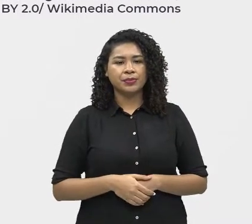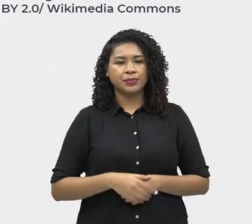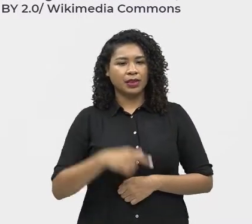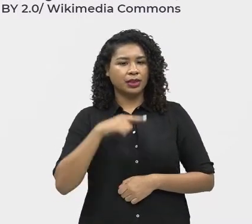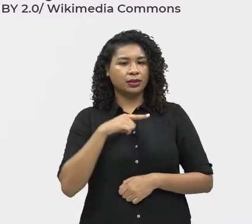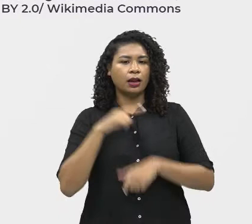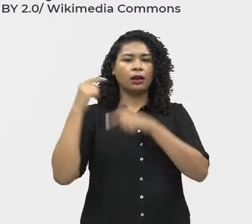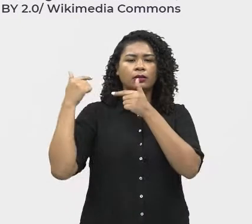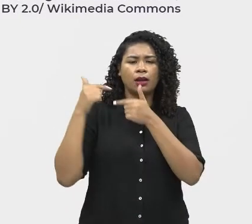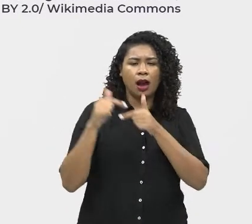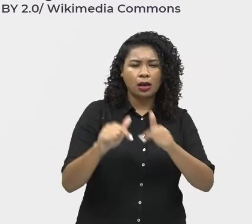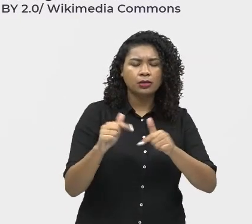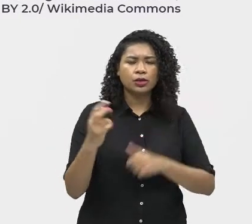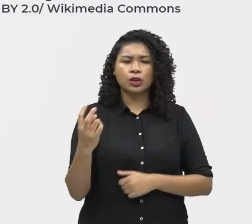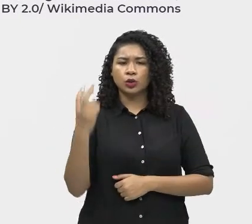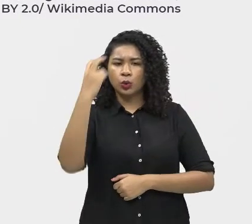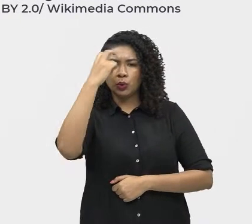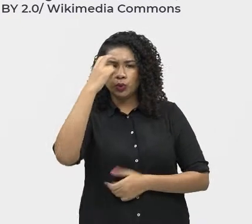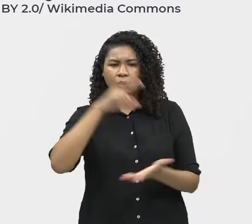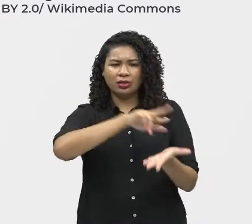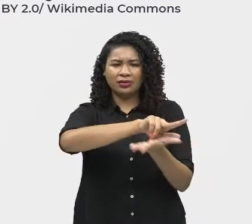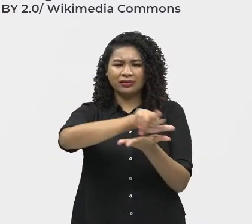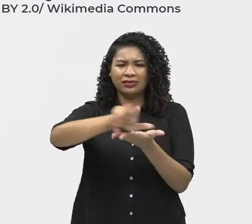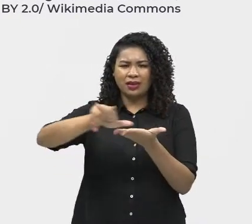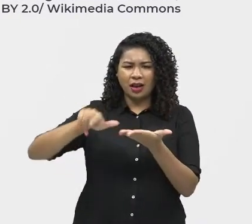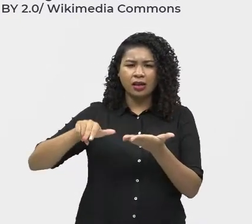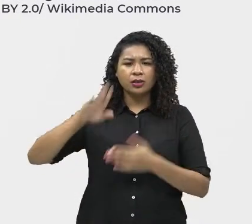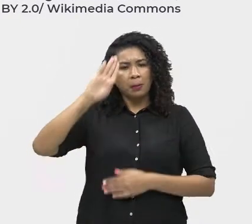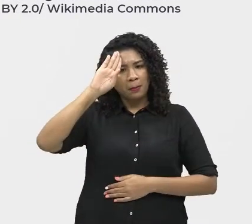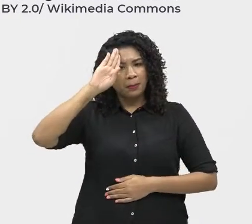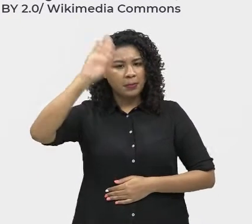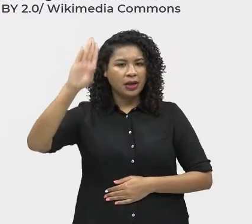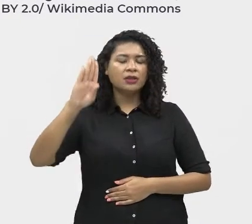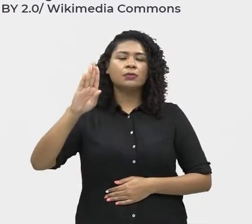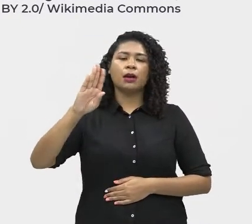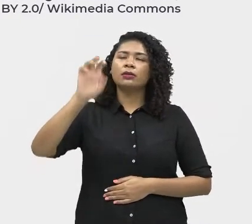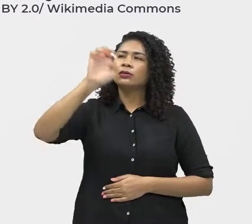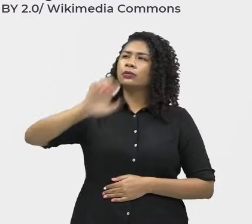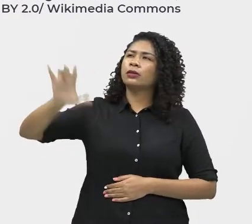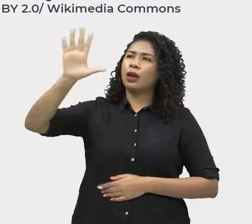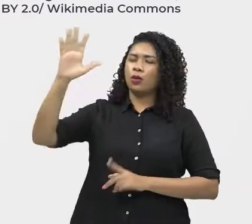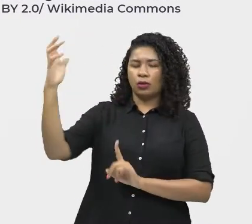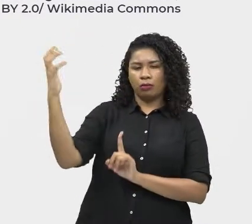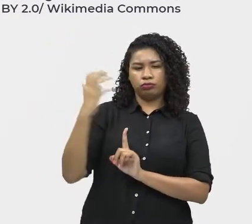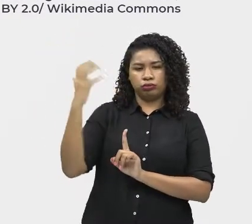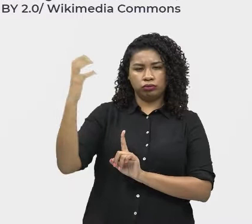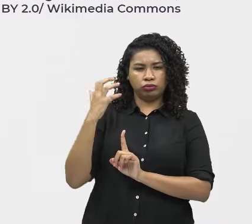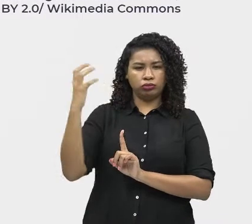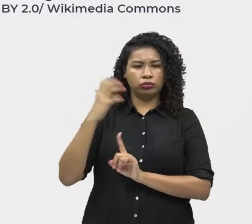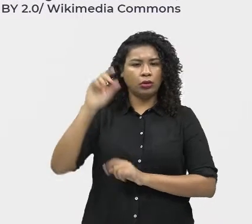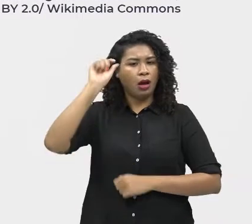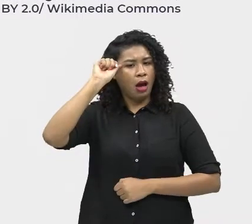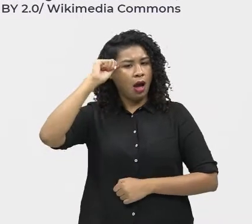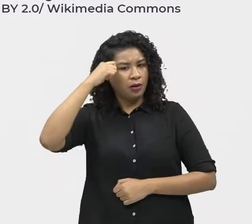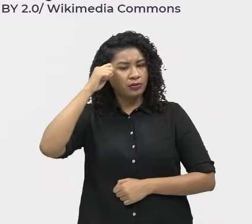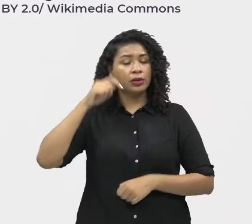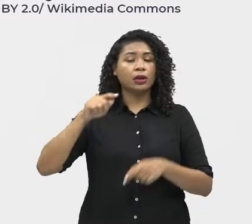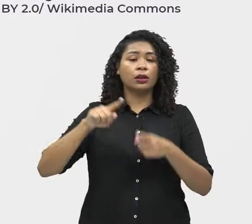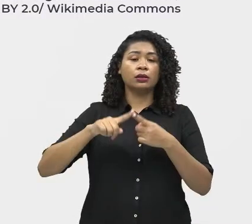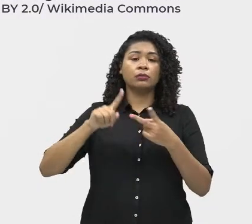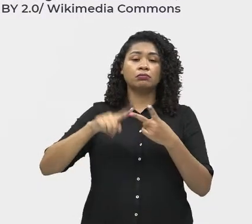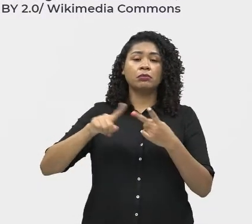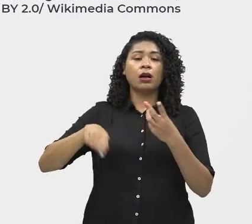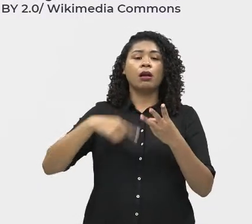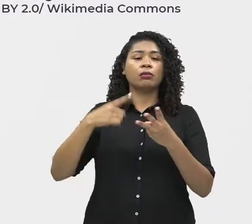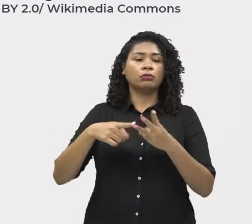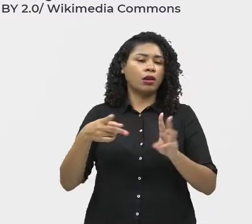de tradições culturais diversas, principalmente as de influência europeia, africana e nativa. A